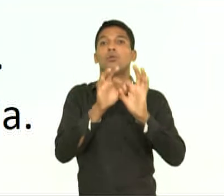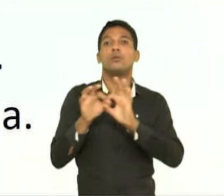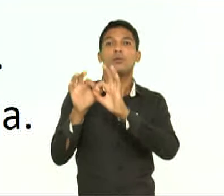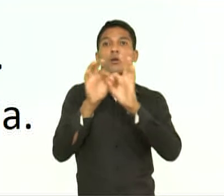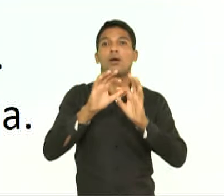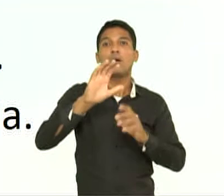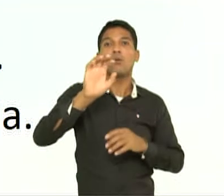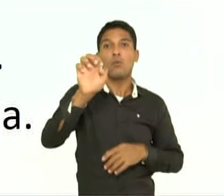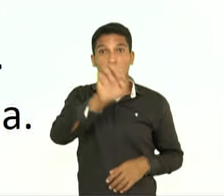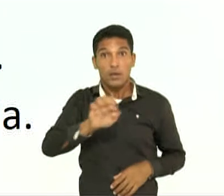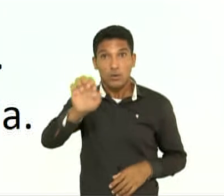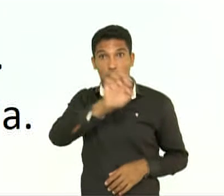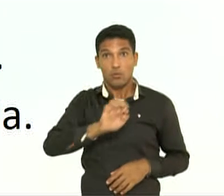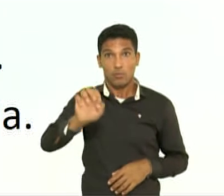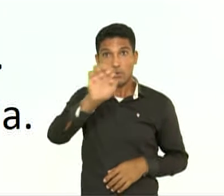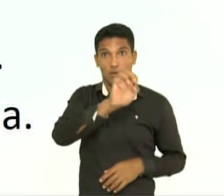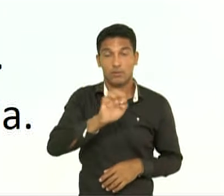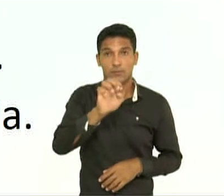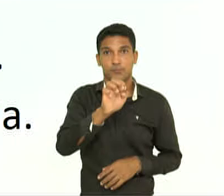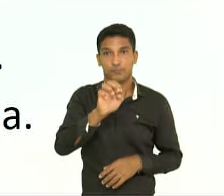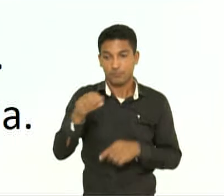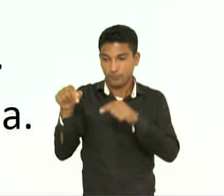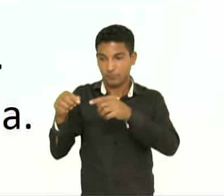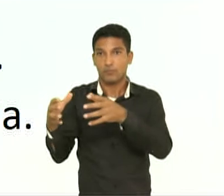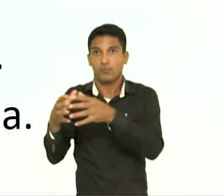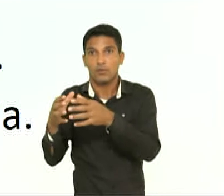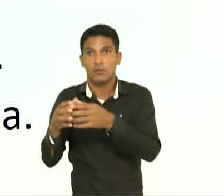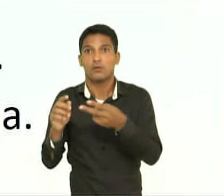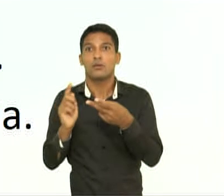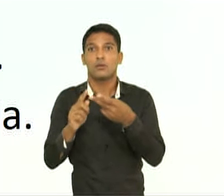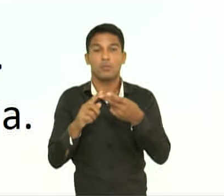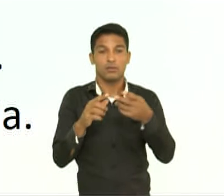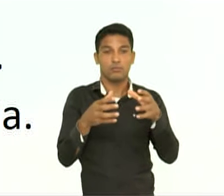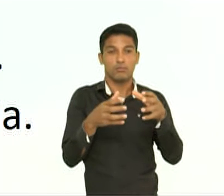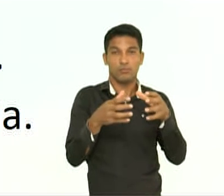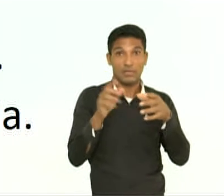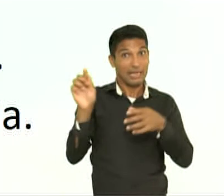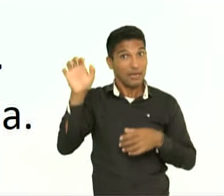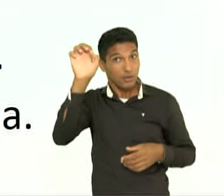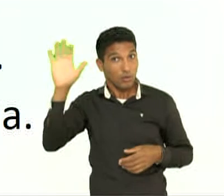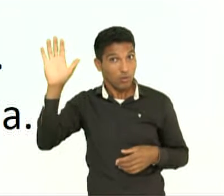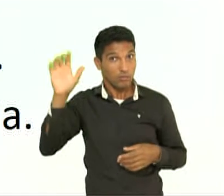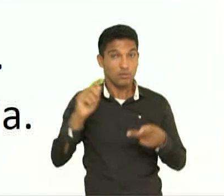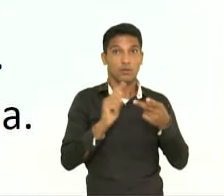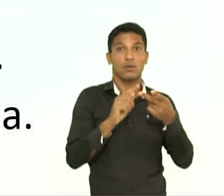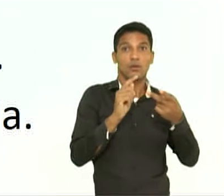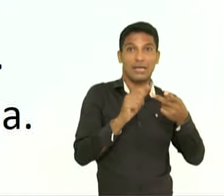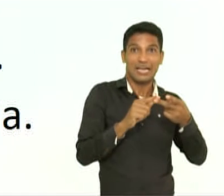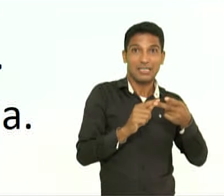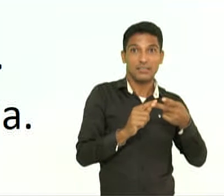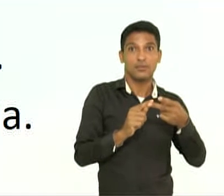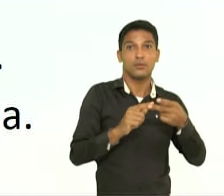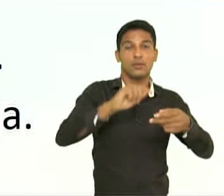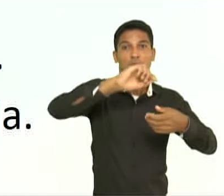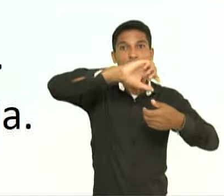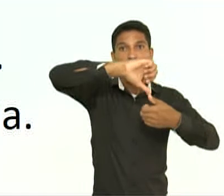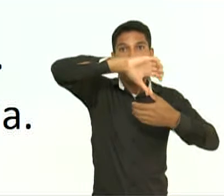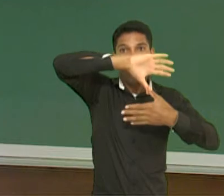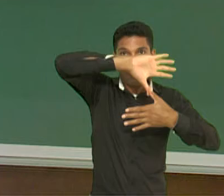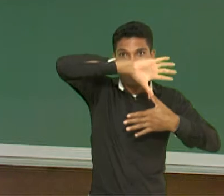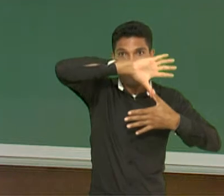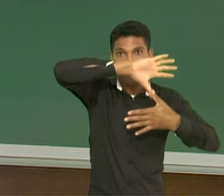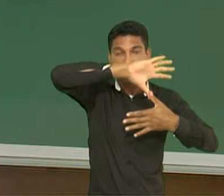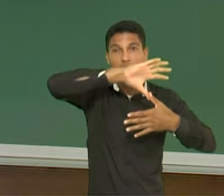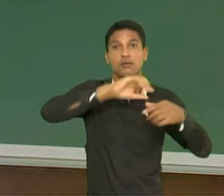o Mercosul, que envolve o Mercado Comum do Sul aqui na América do Sul, que começou a existir em 1991.